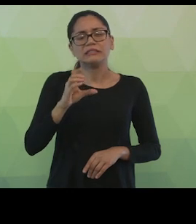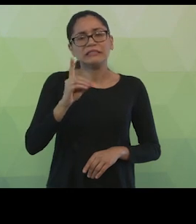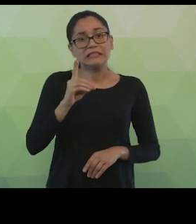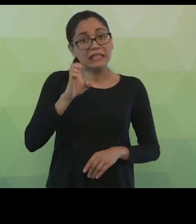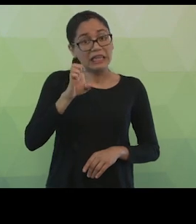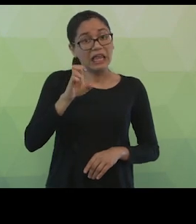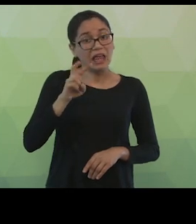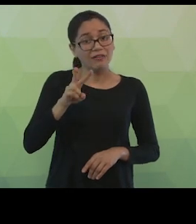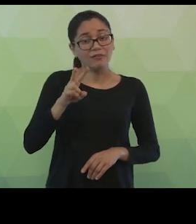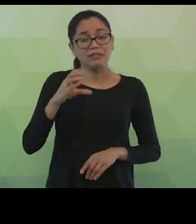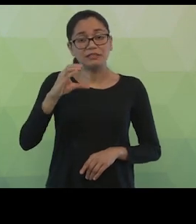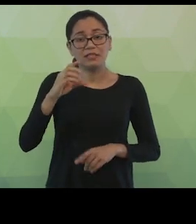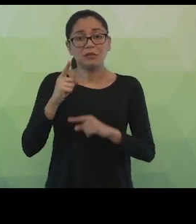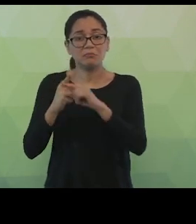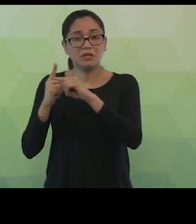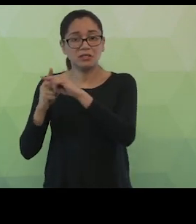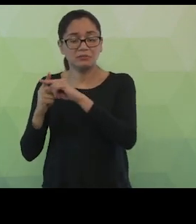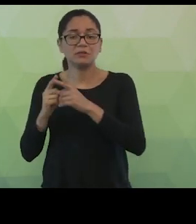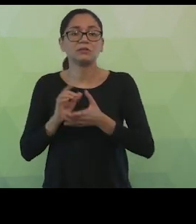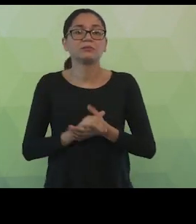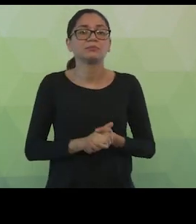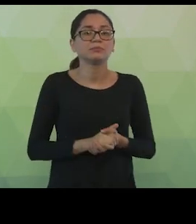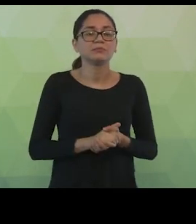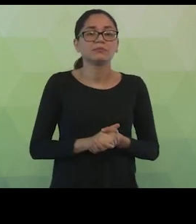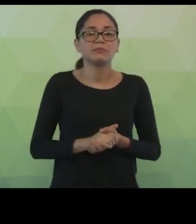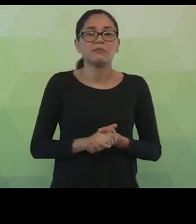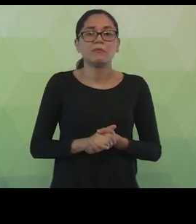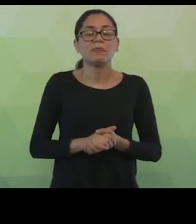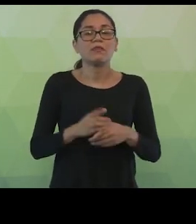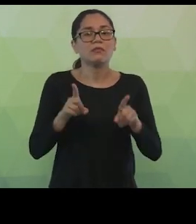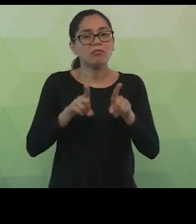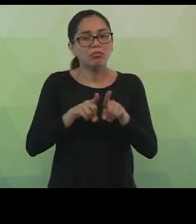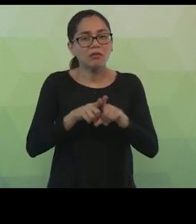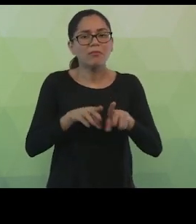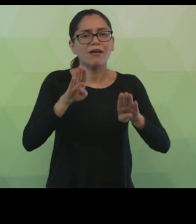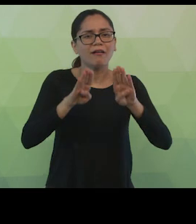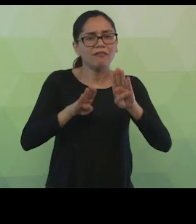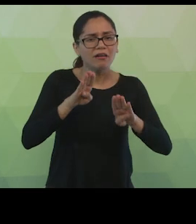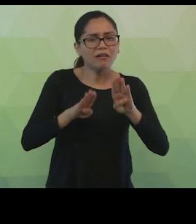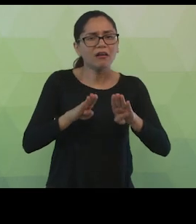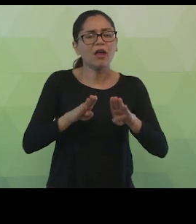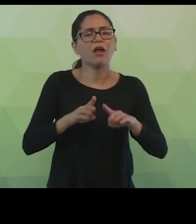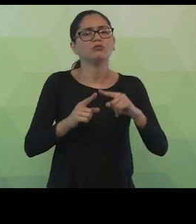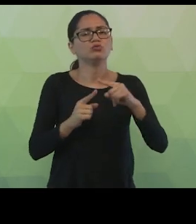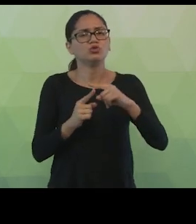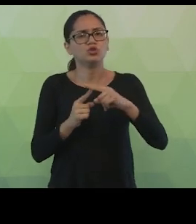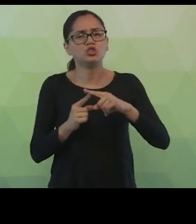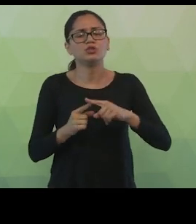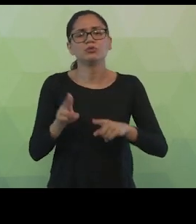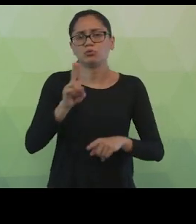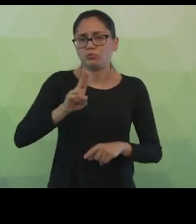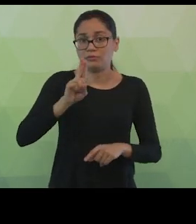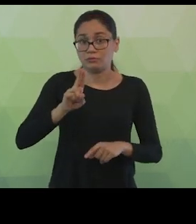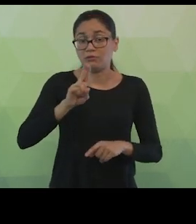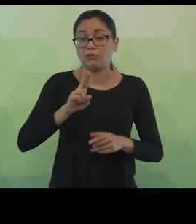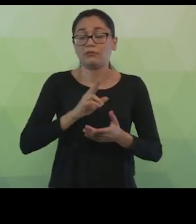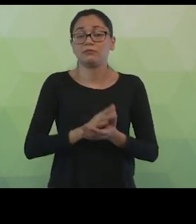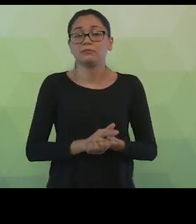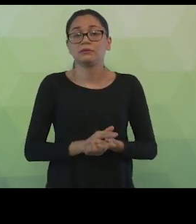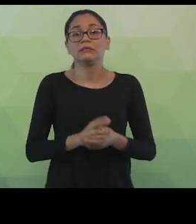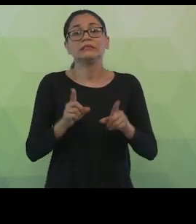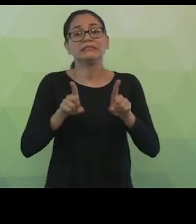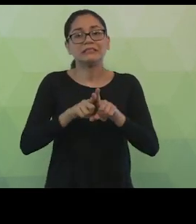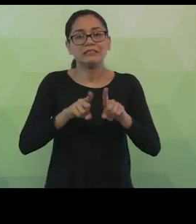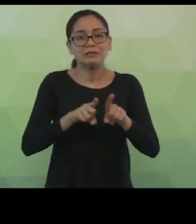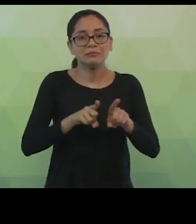nossos programas, declarar variáveis informando o tipo de variável a ser utilizada e